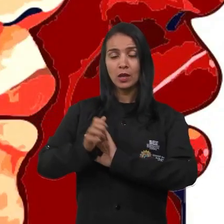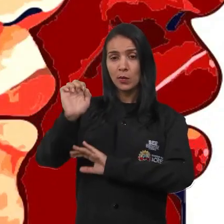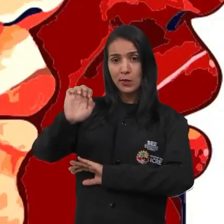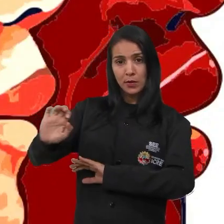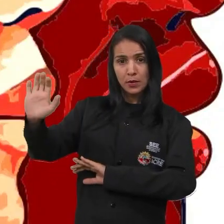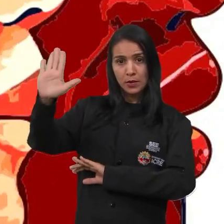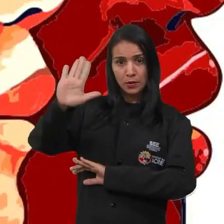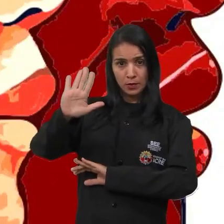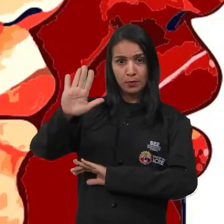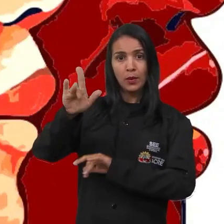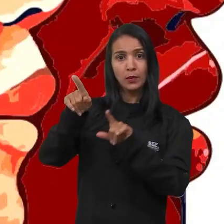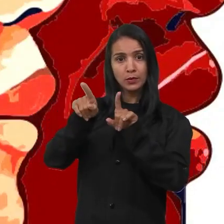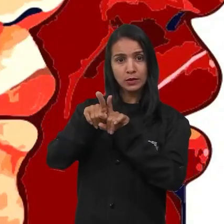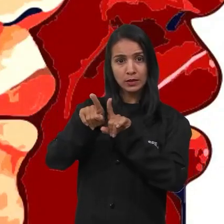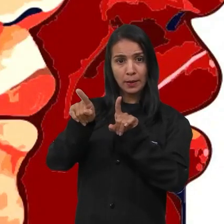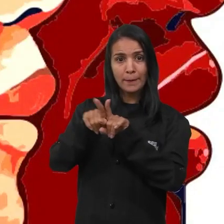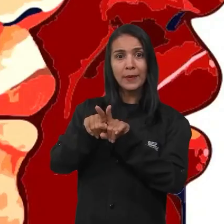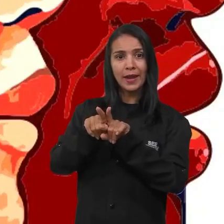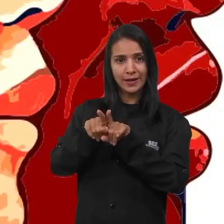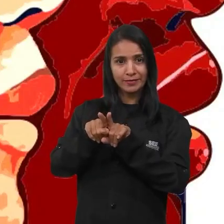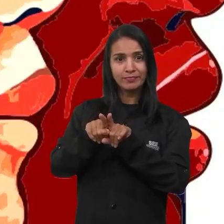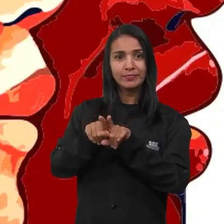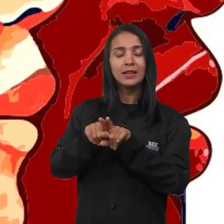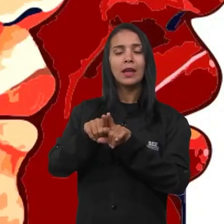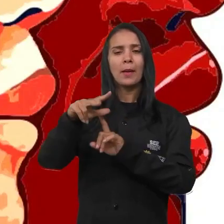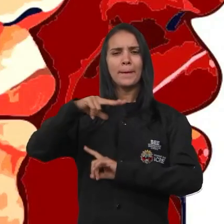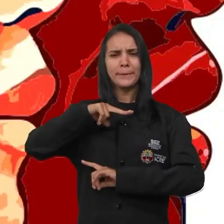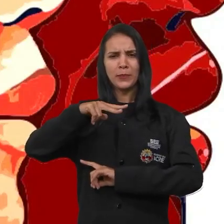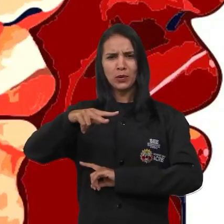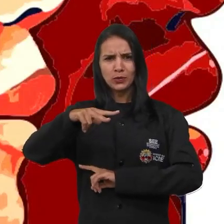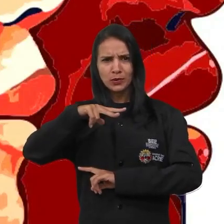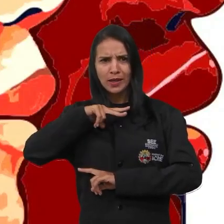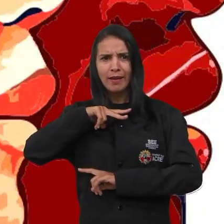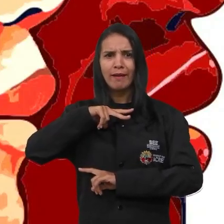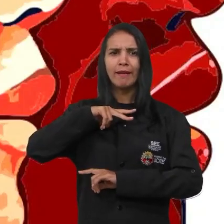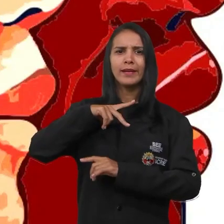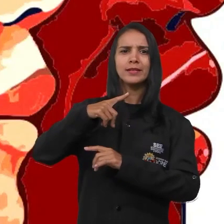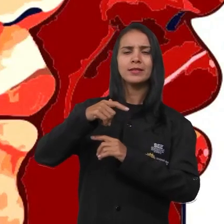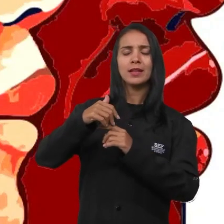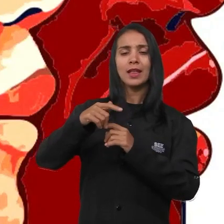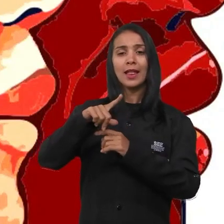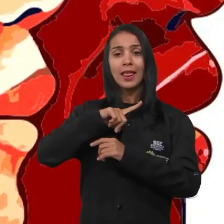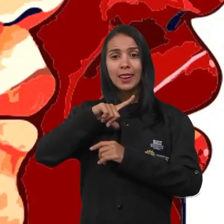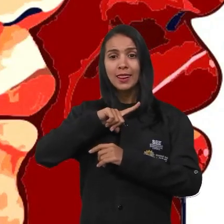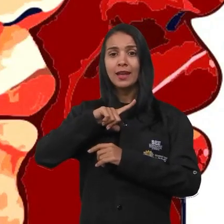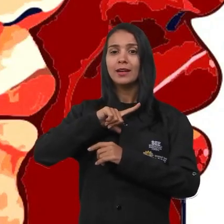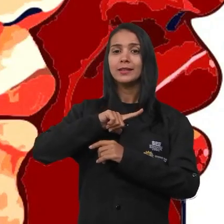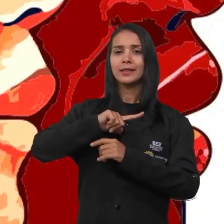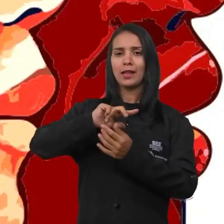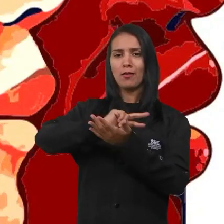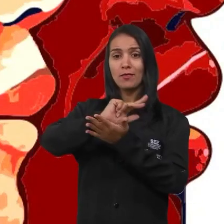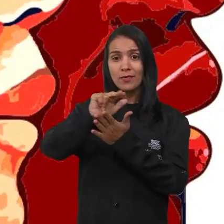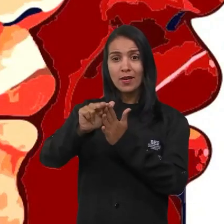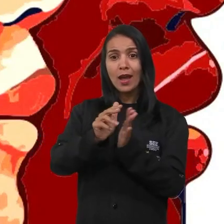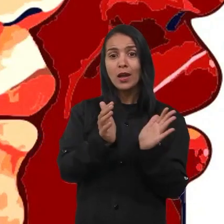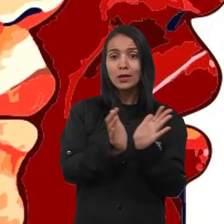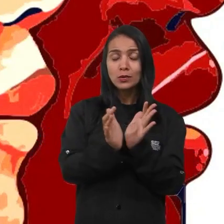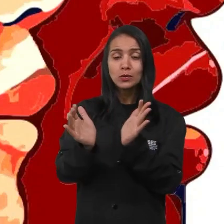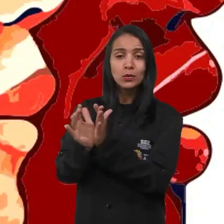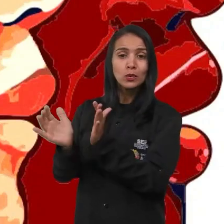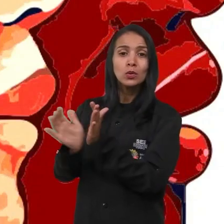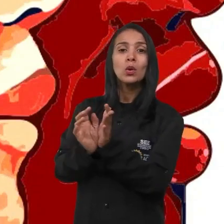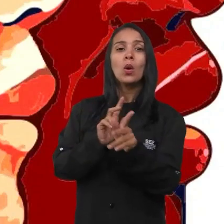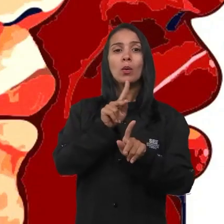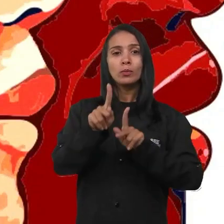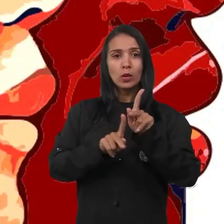europeus, aliás, além dos portugueses que chegaram ao Brasil, nós temos também exemplos de outros povos,